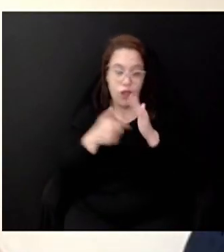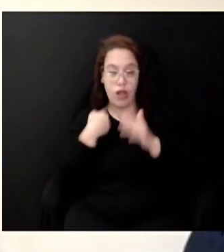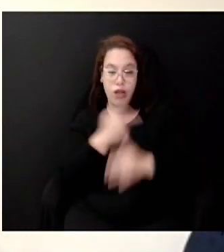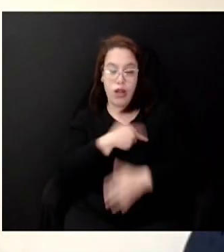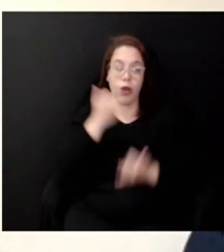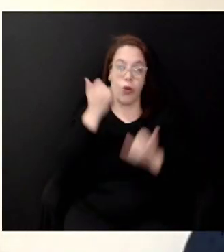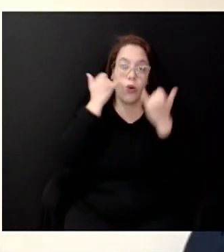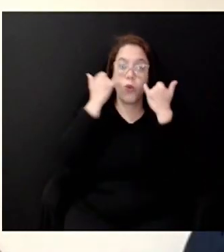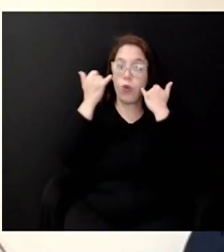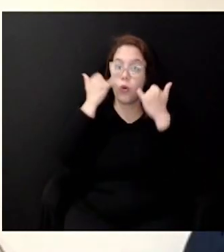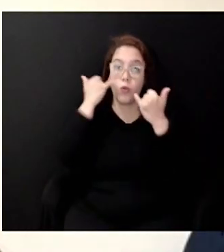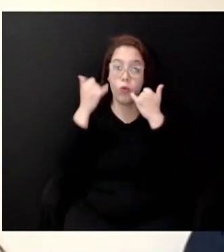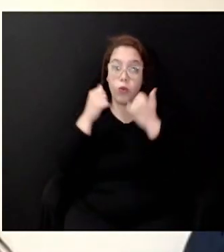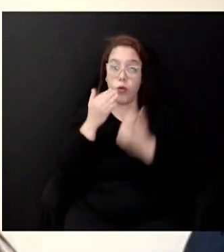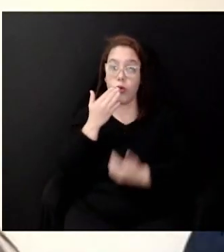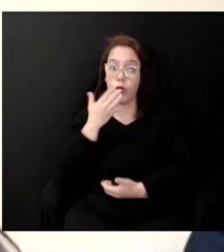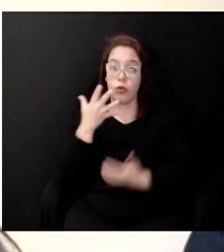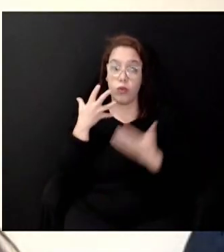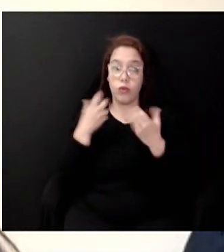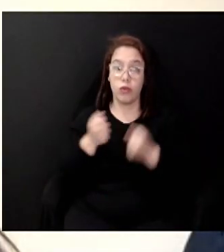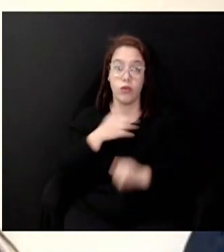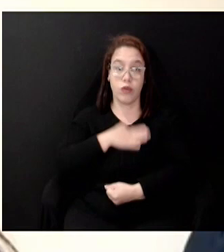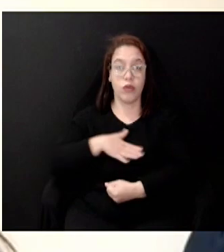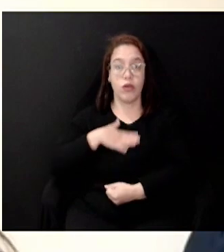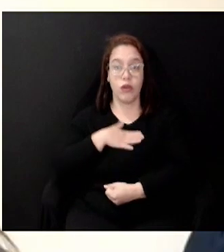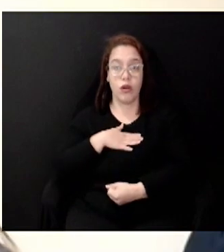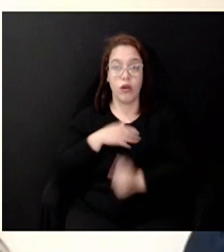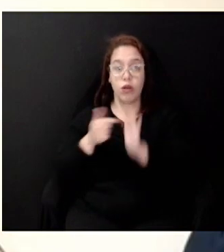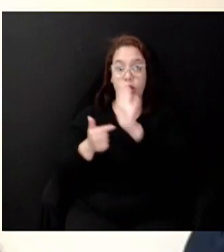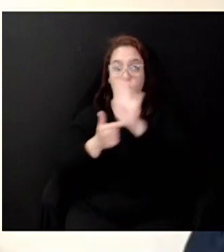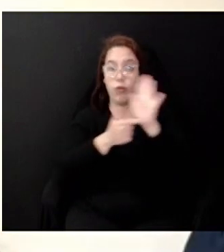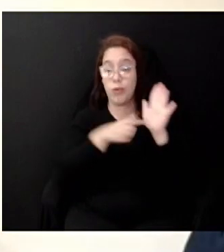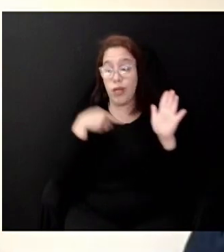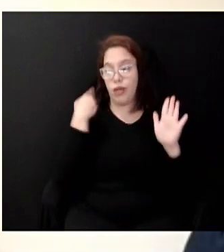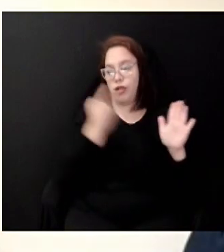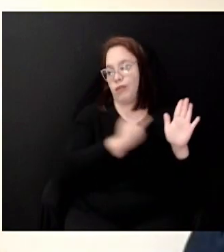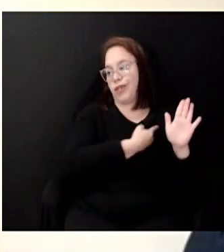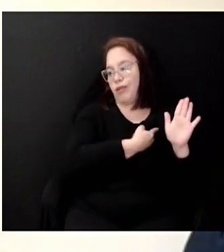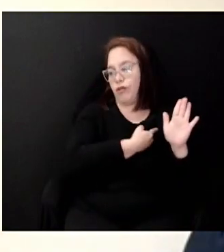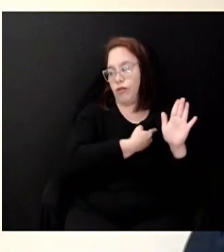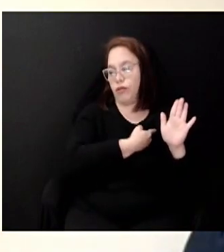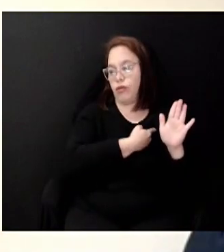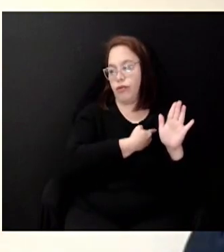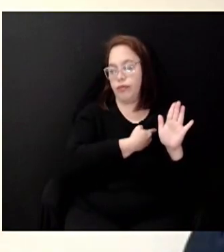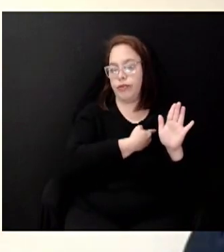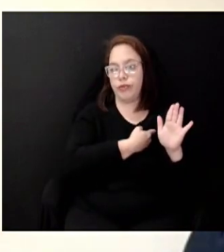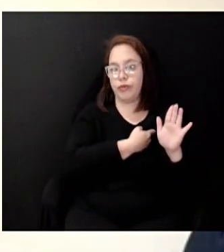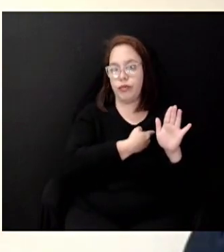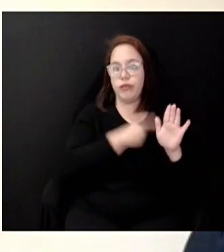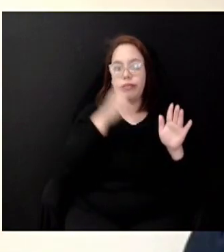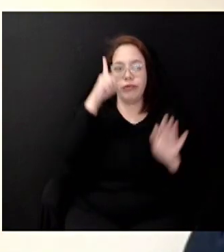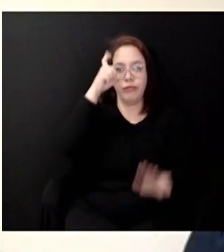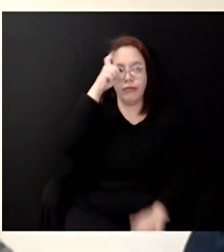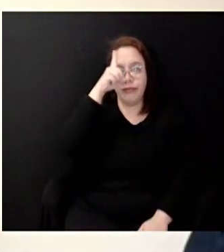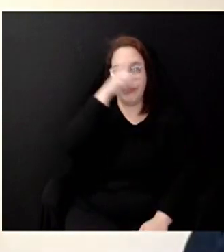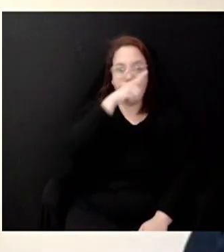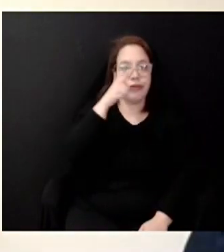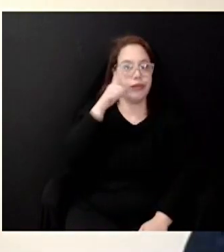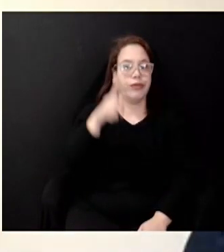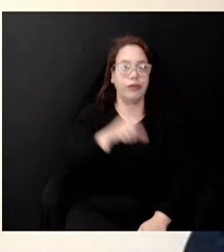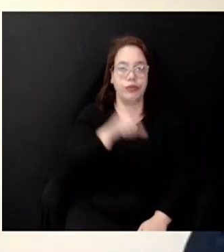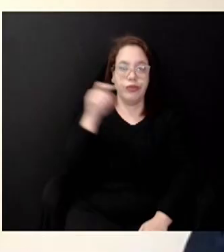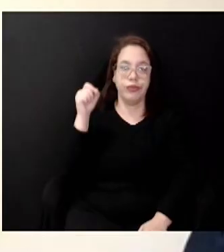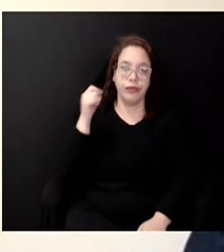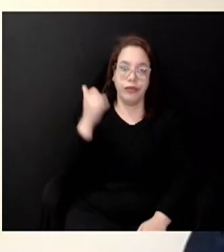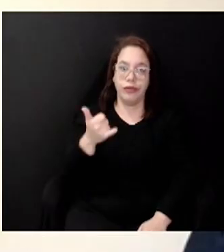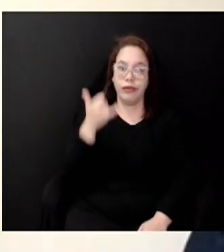o que ele pega que a gente gosta é o que ele vai apresentar pra gente. E aí, a dificuldade da gente conseguir sair também do aparelho, porque a gente